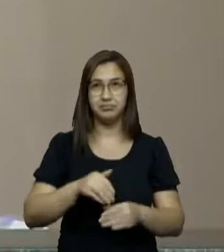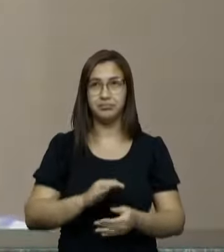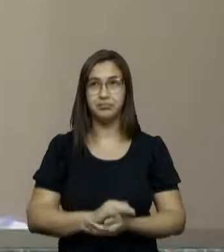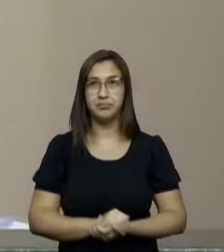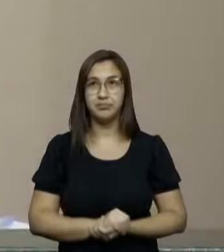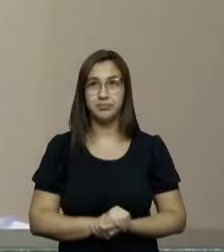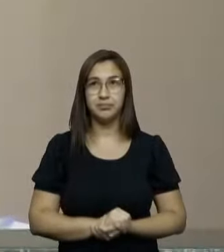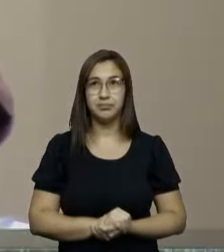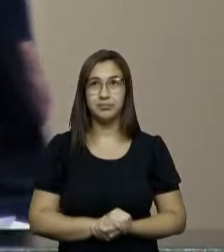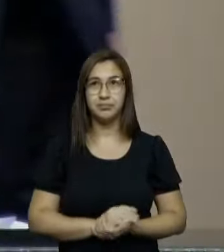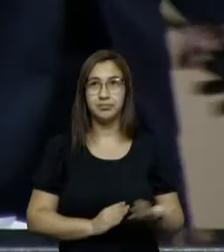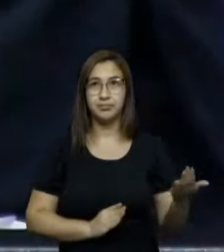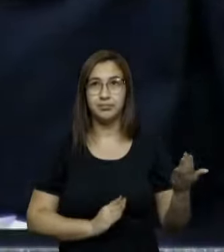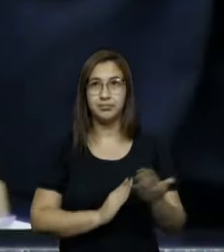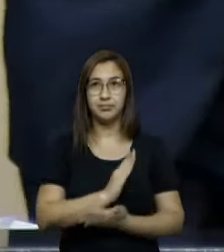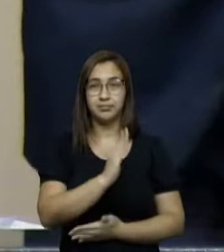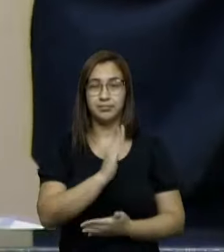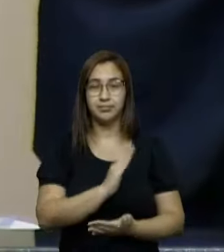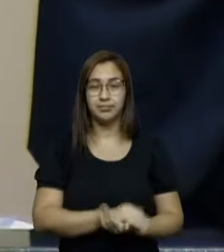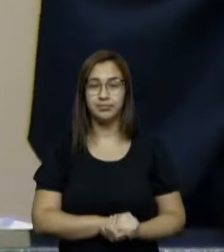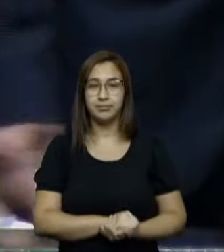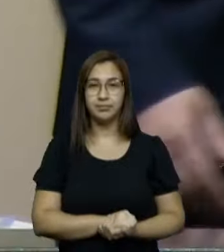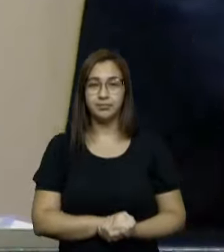em votação, aprovada.